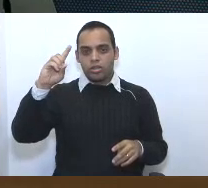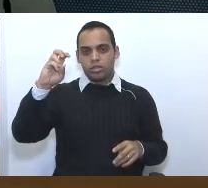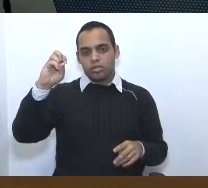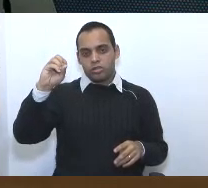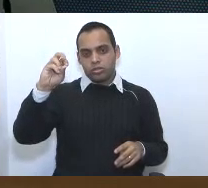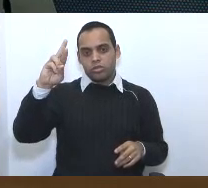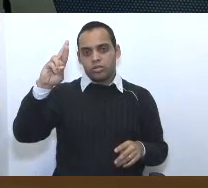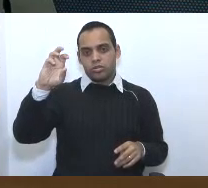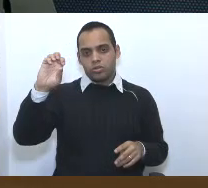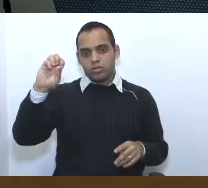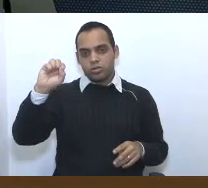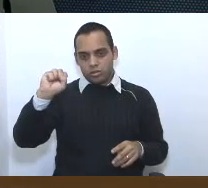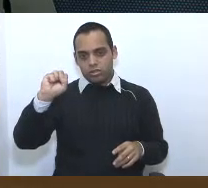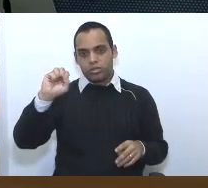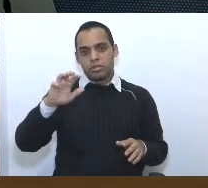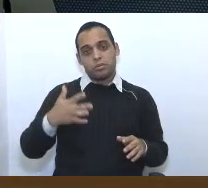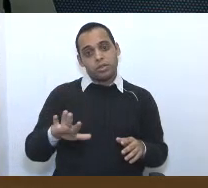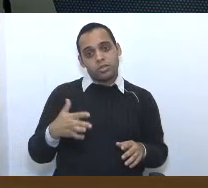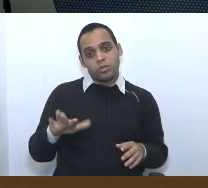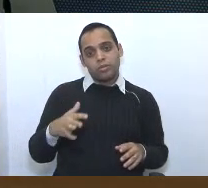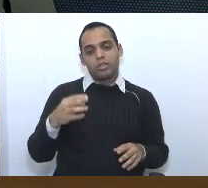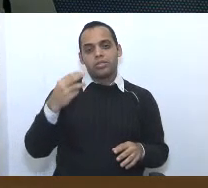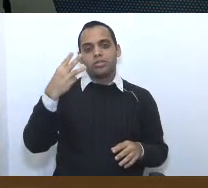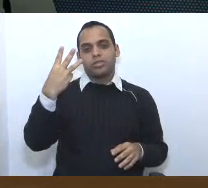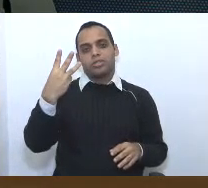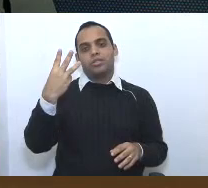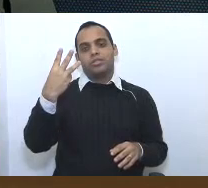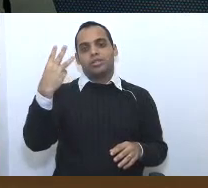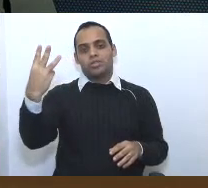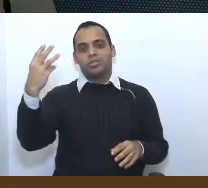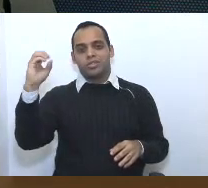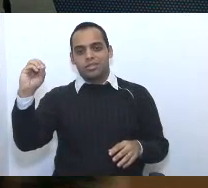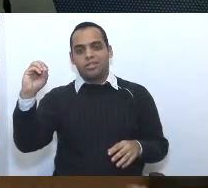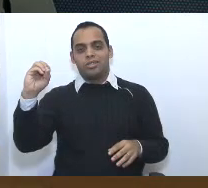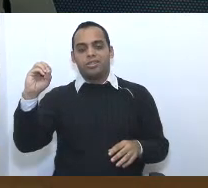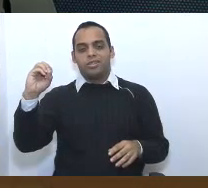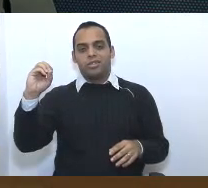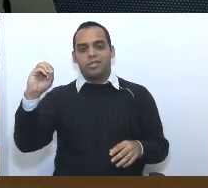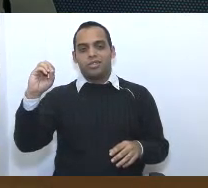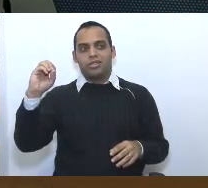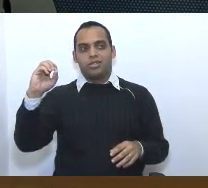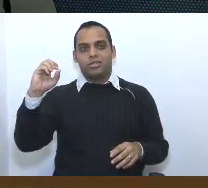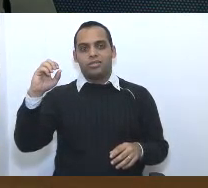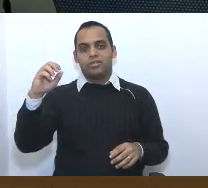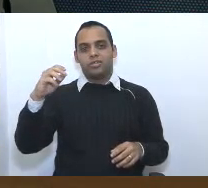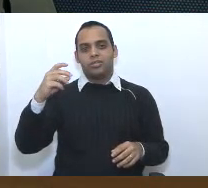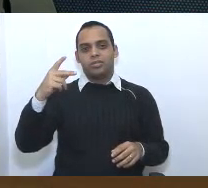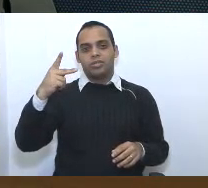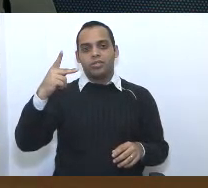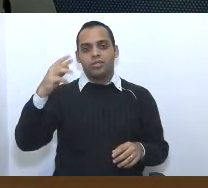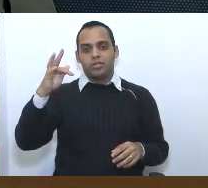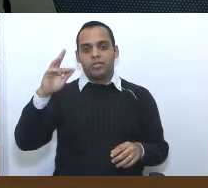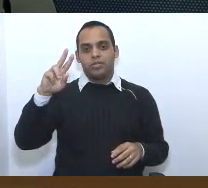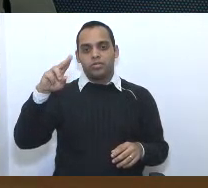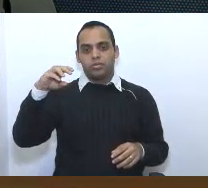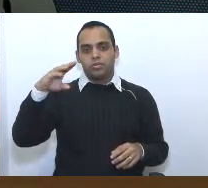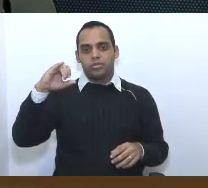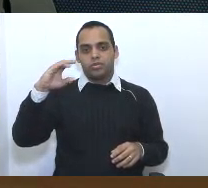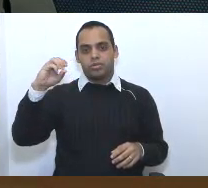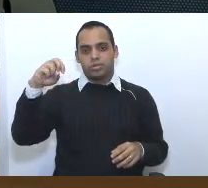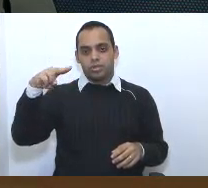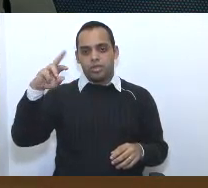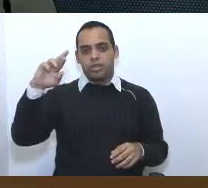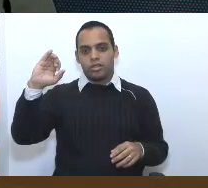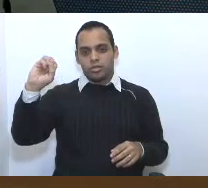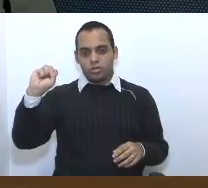mais de 330 funcionários. E isto, agora com a vinda do DCC, com a vinda de